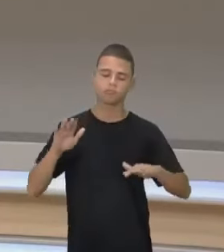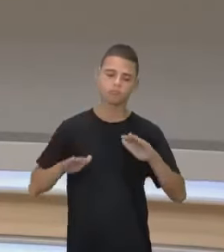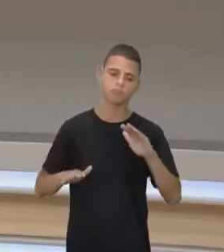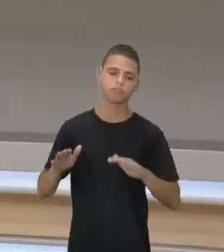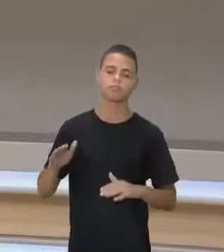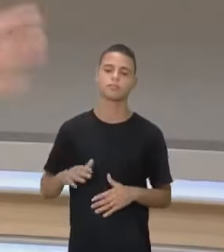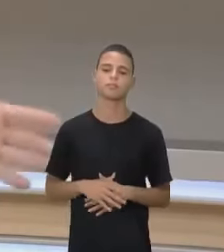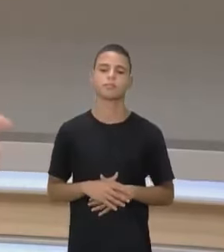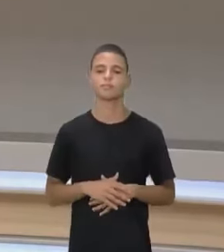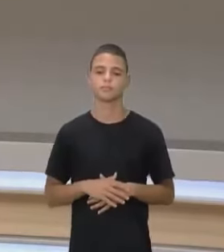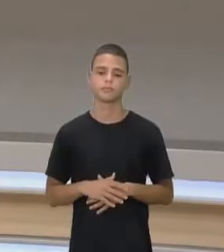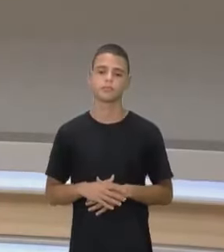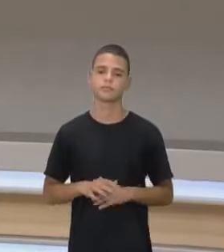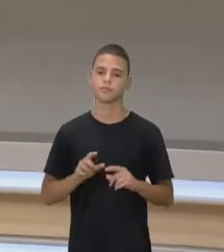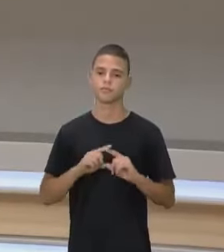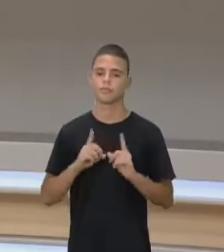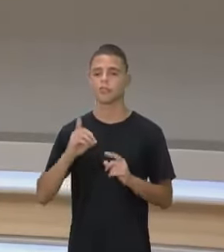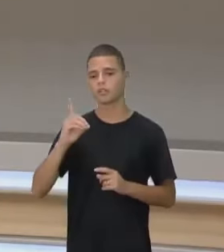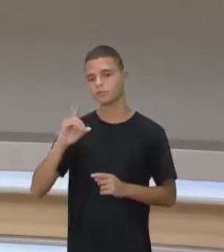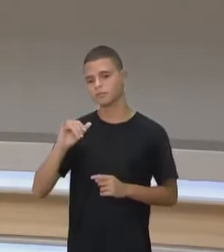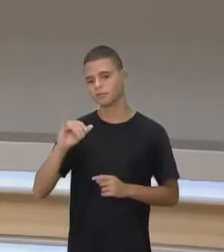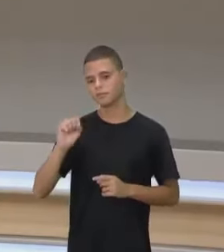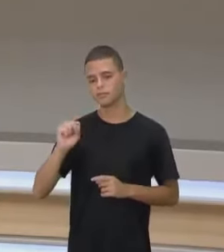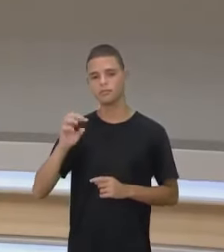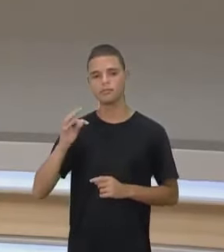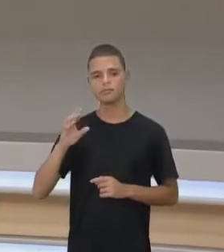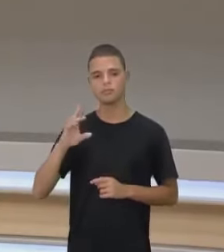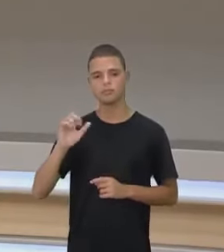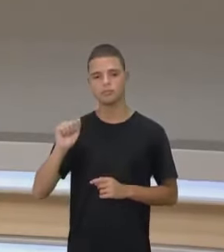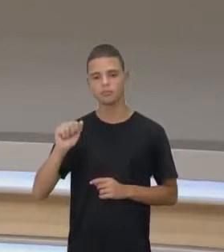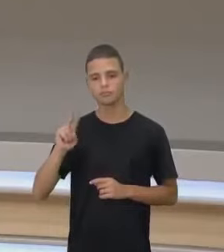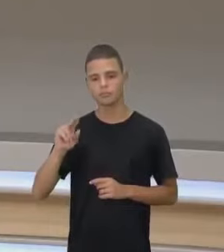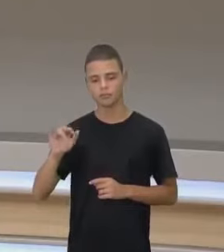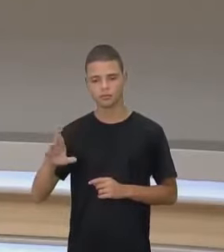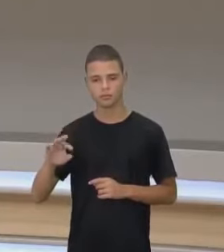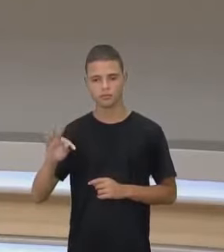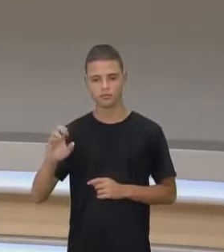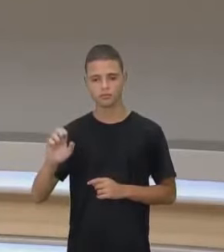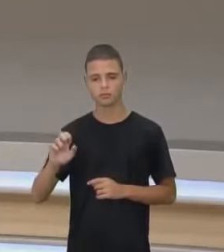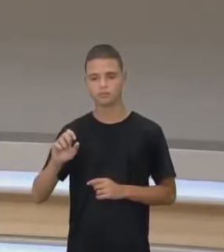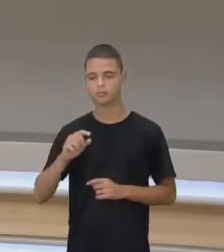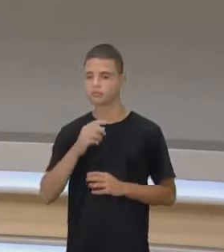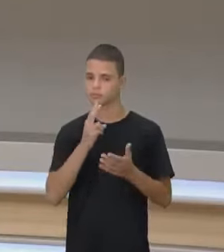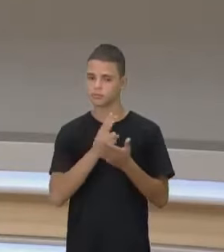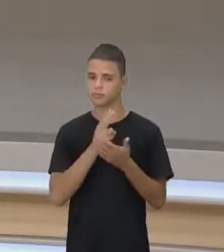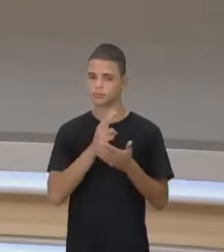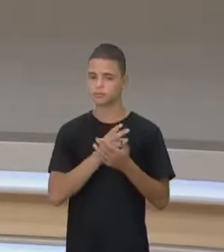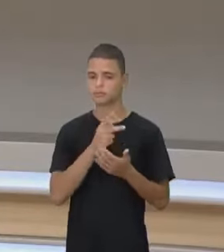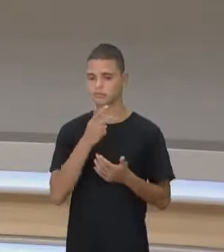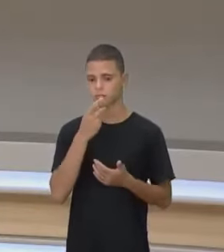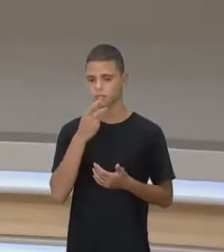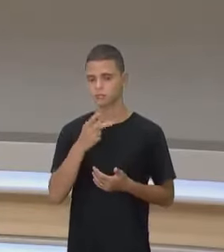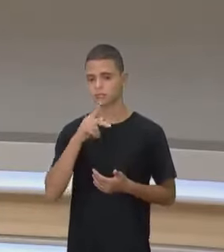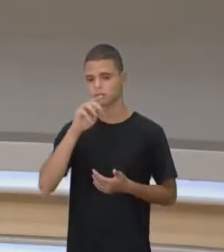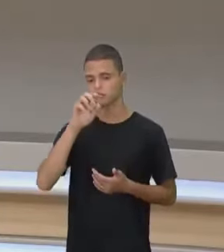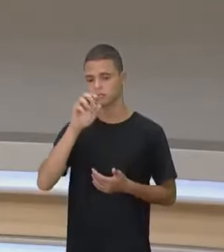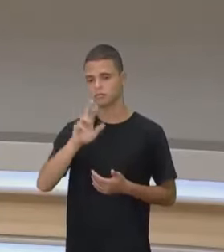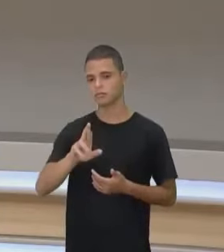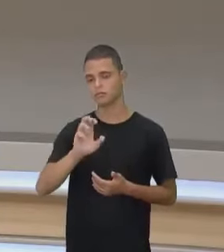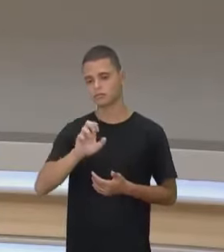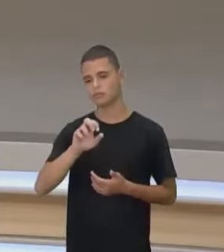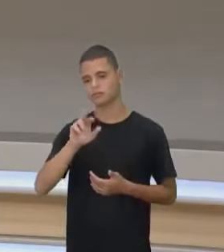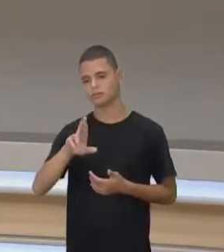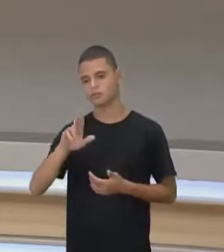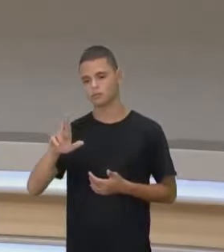vice-versa, né? Mas desastre, notem, sempre que vocês falarem em RRD, você está considerando aquele evento